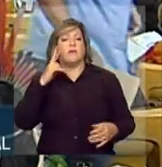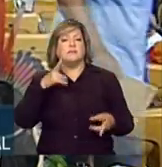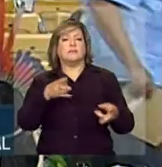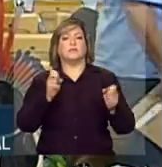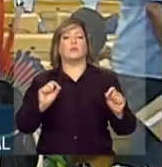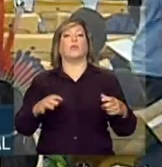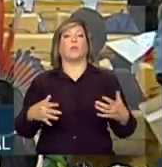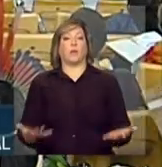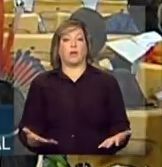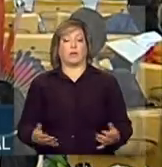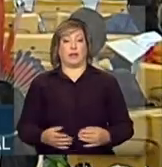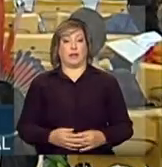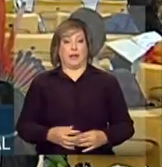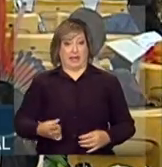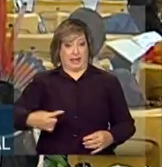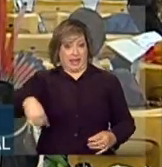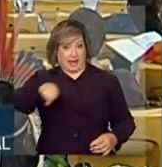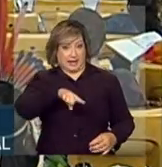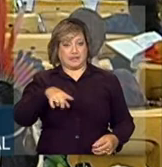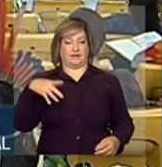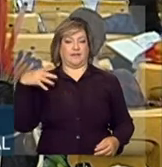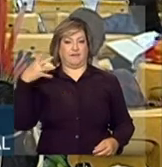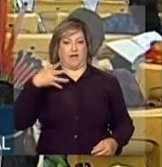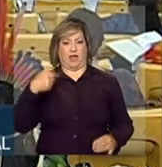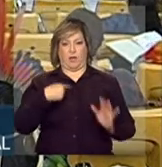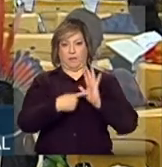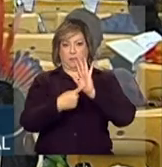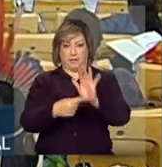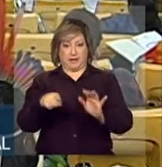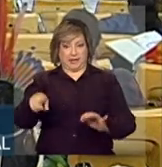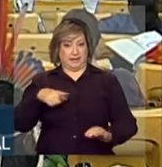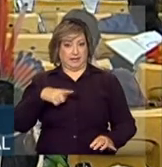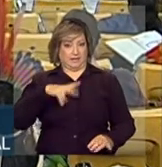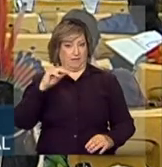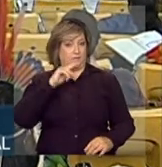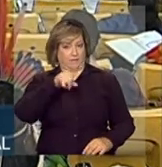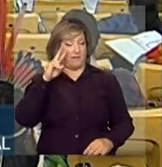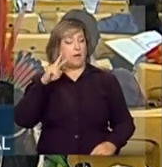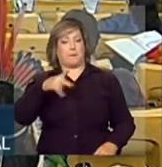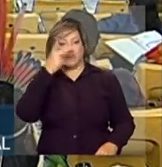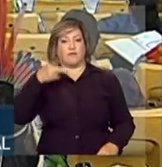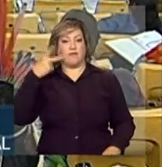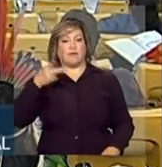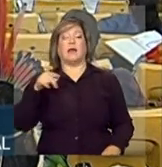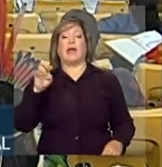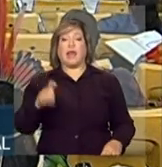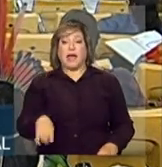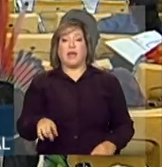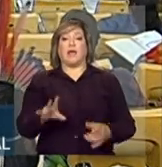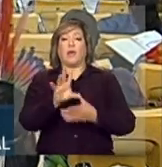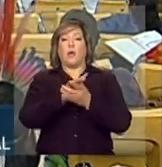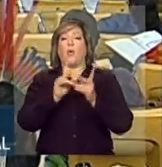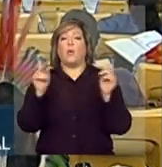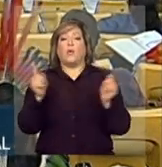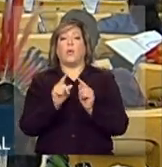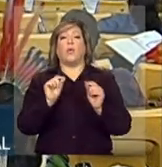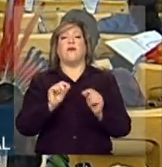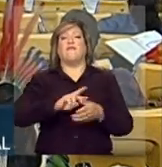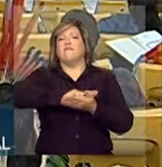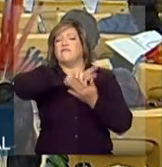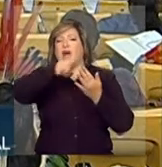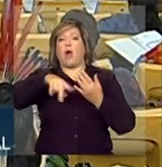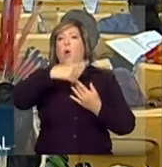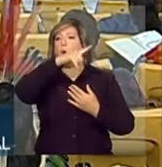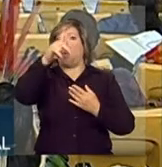Então, essas falas que eu vou apresentar são falas que sintetizam várias outras falas, que se